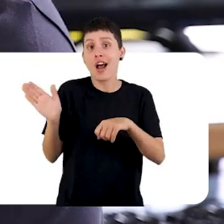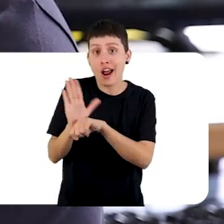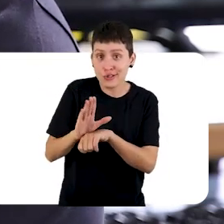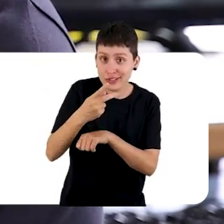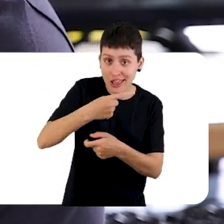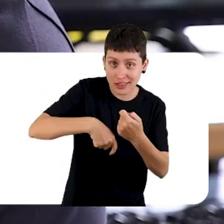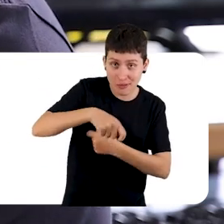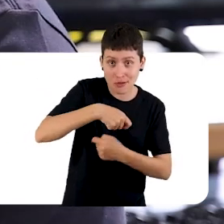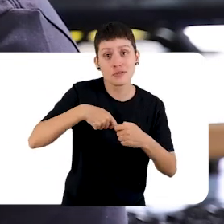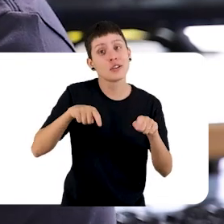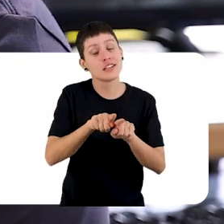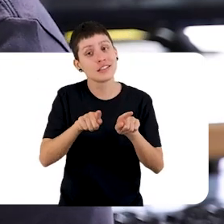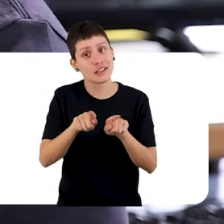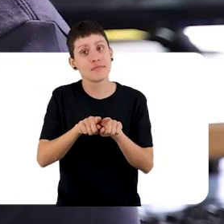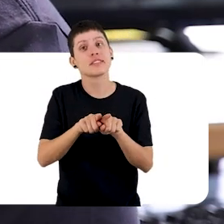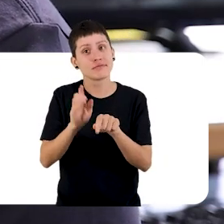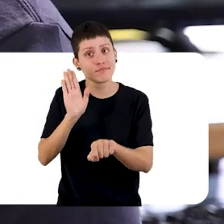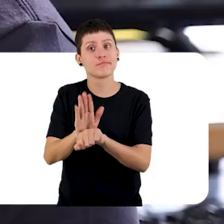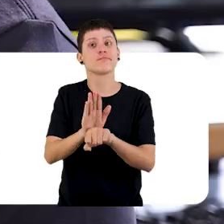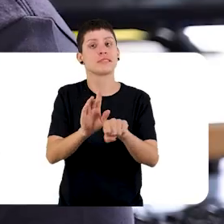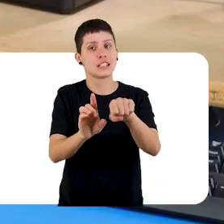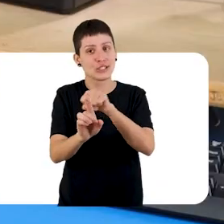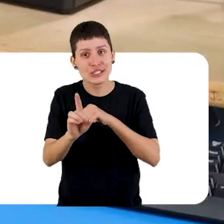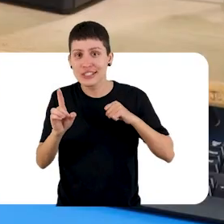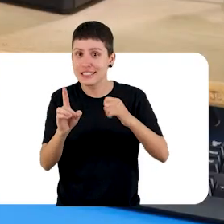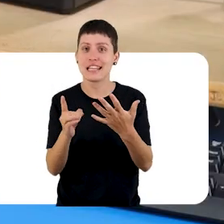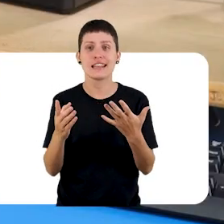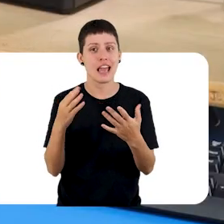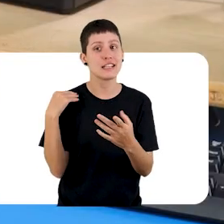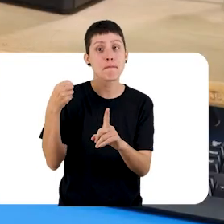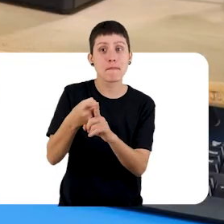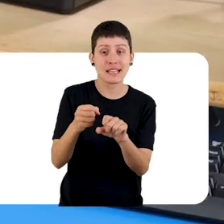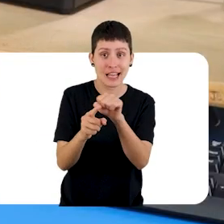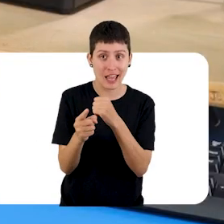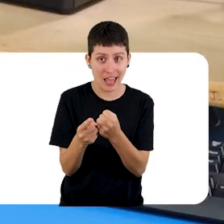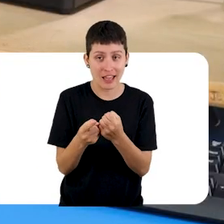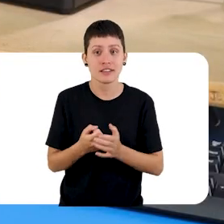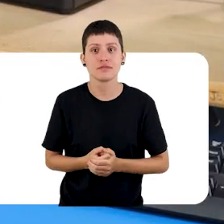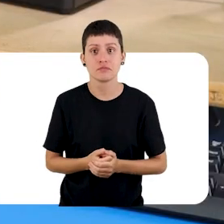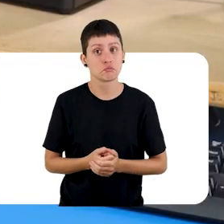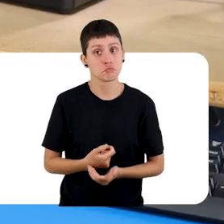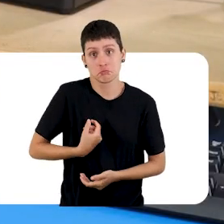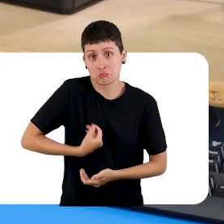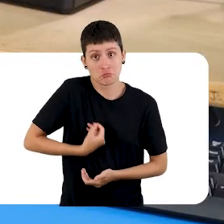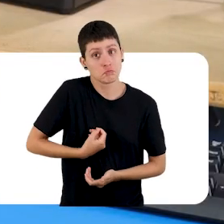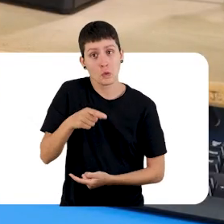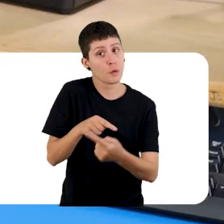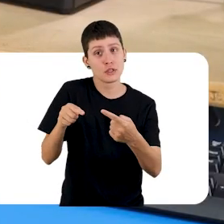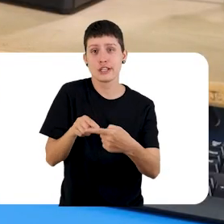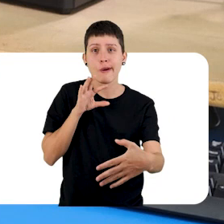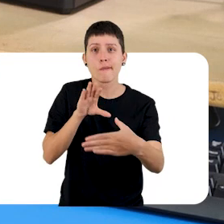certa forma, contribuir com a sociedade, com esse impacto social. Nós estamos aqui para fazer negócio, principalmente porque nós temos um mundo